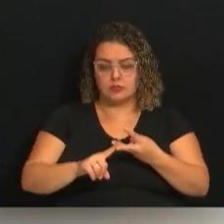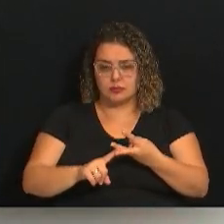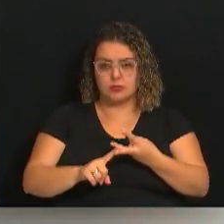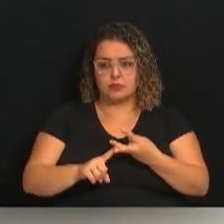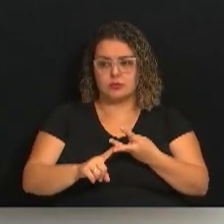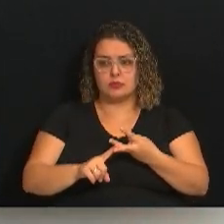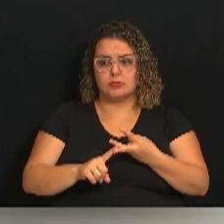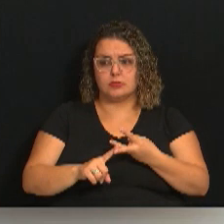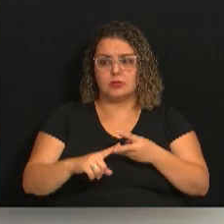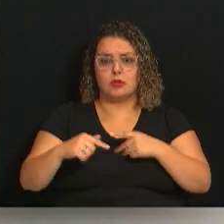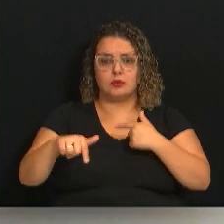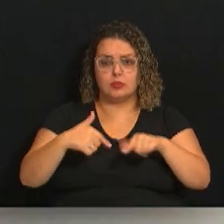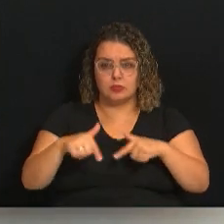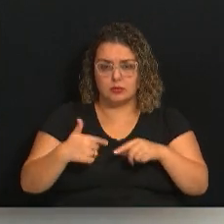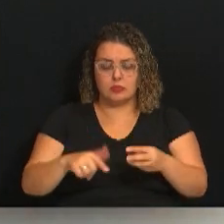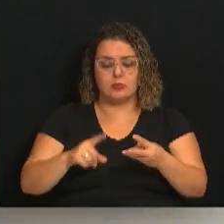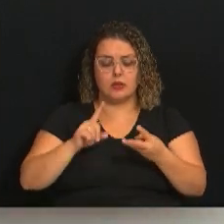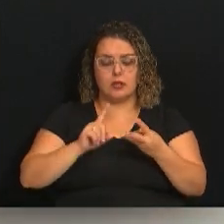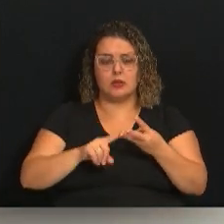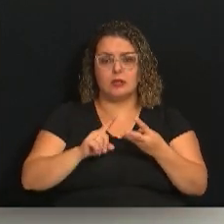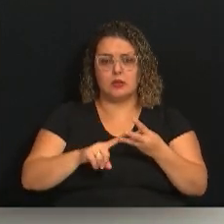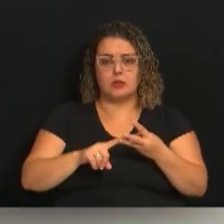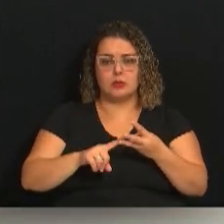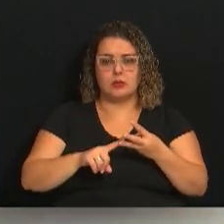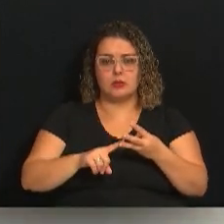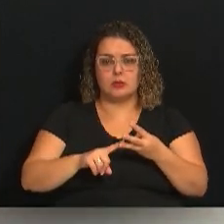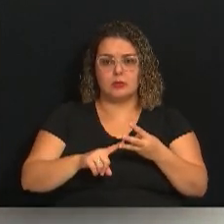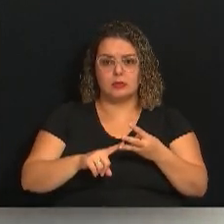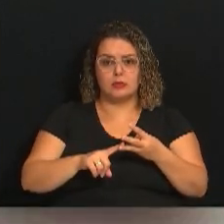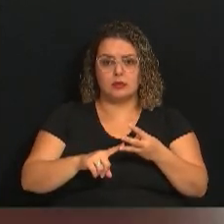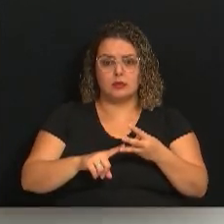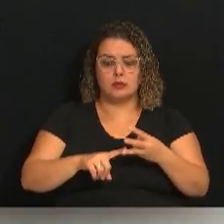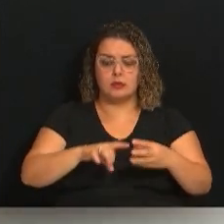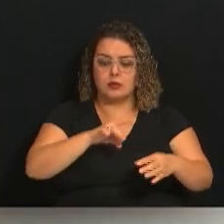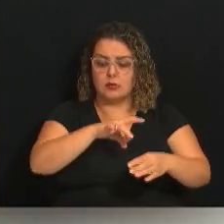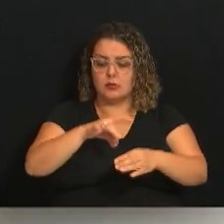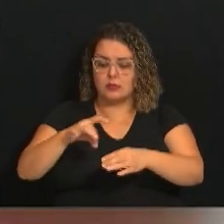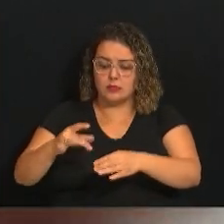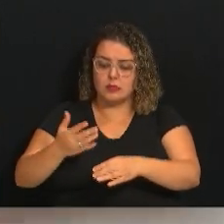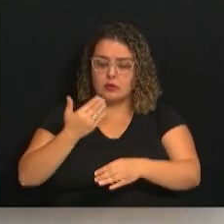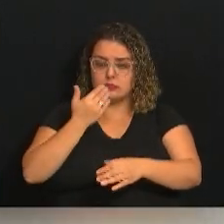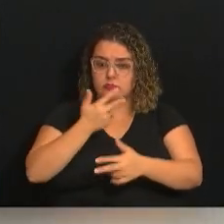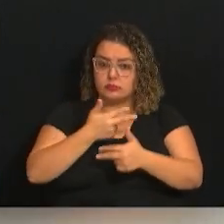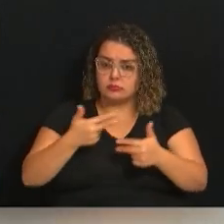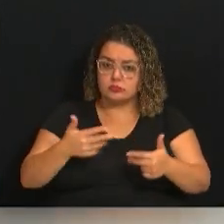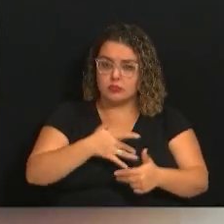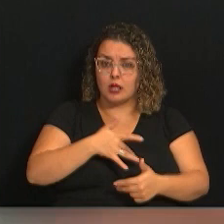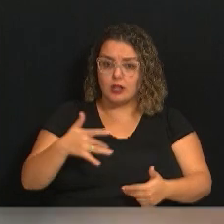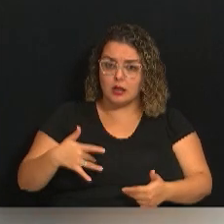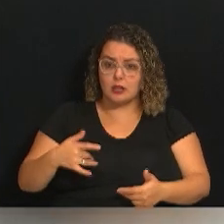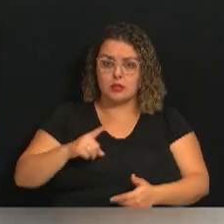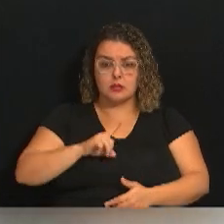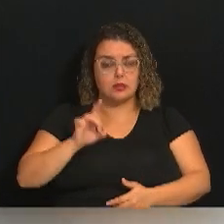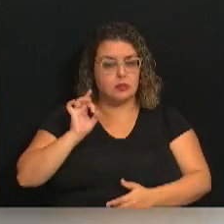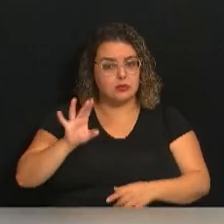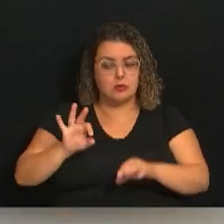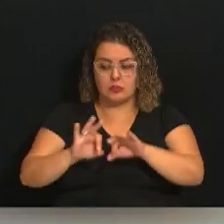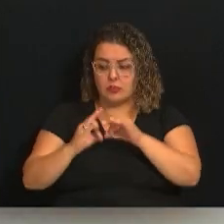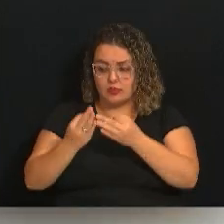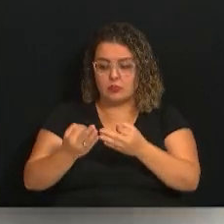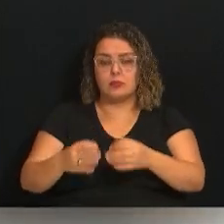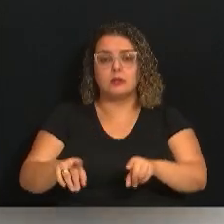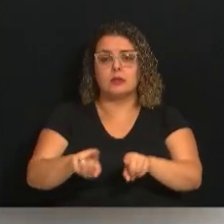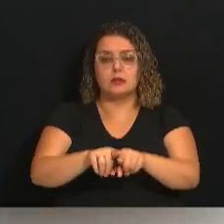o emprego e a produção de alimentação saudável, que não é só para aquelas famílias, também é para o município